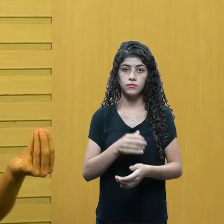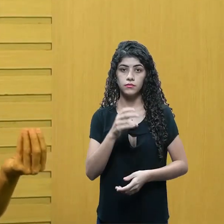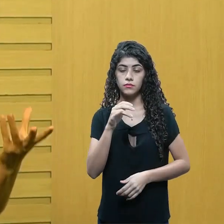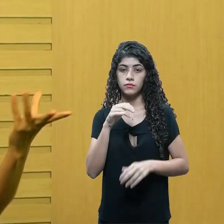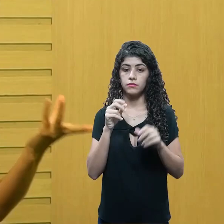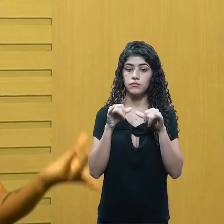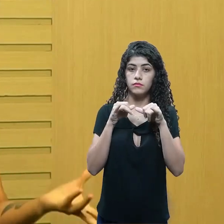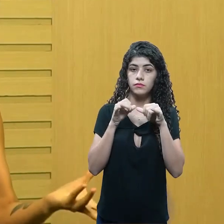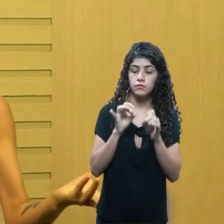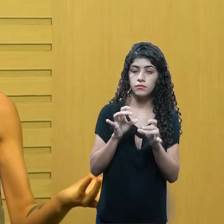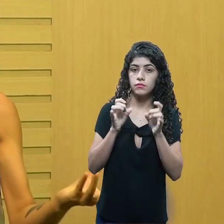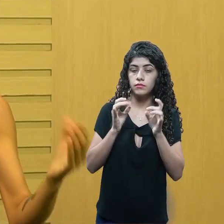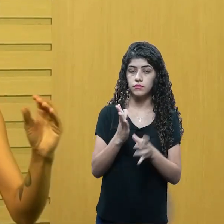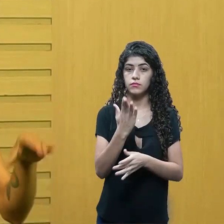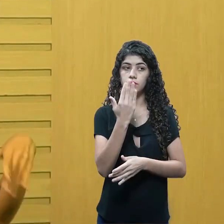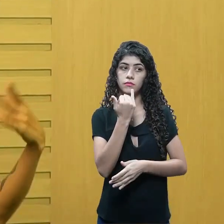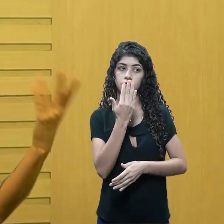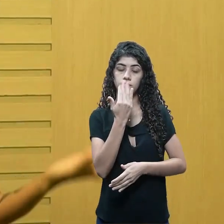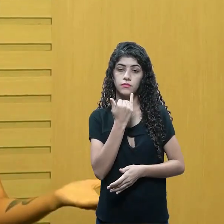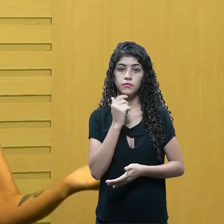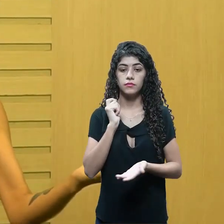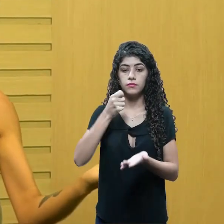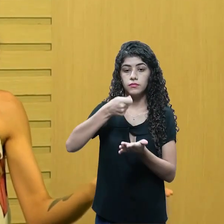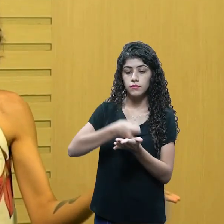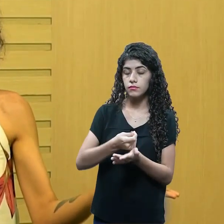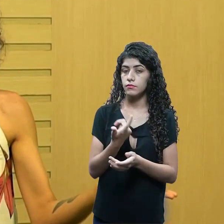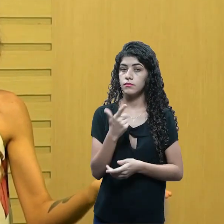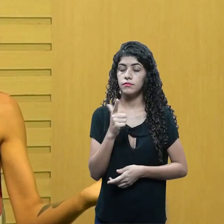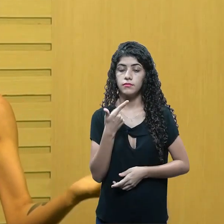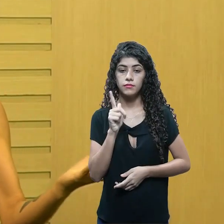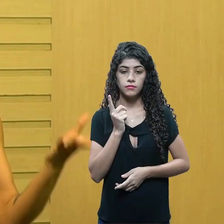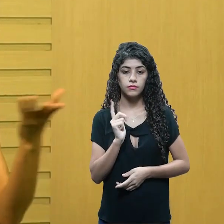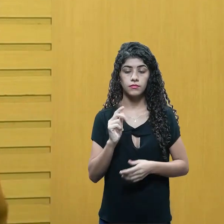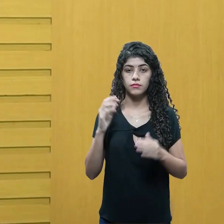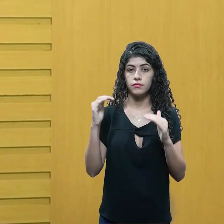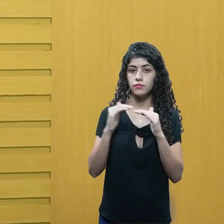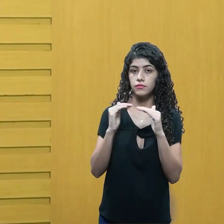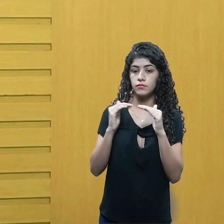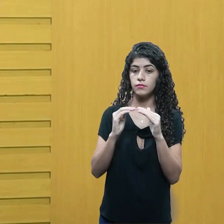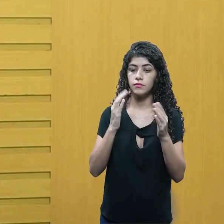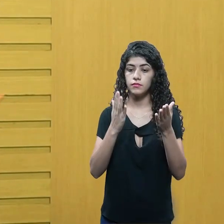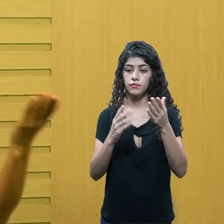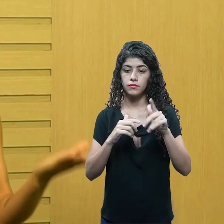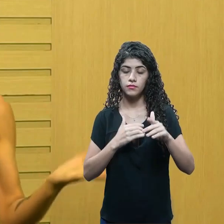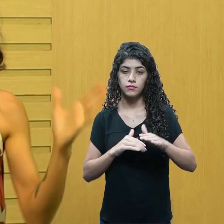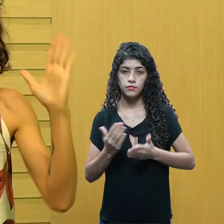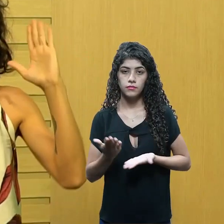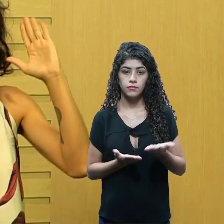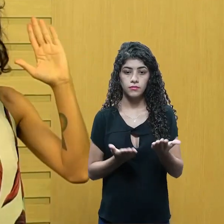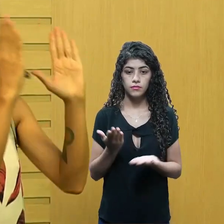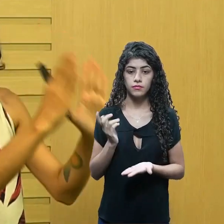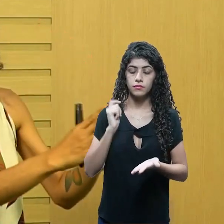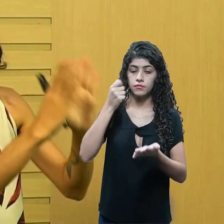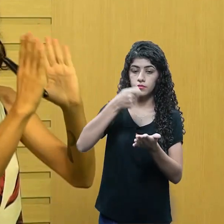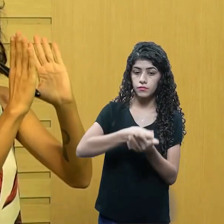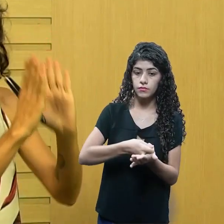como uma vendedora de alimentos, se ela não tiver esse KNAI correspondente a esse serviço. Ou seja, a produtora vai ser paga